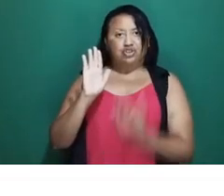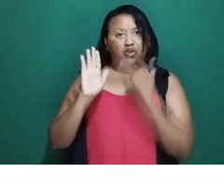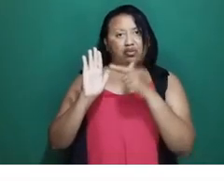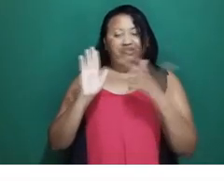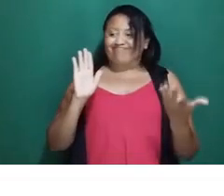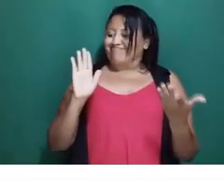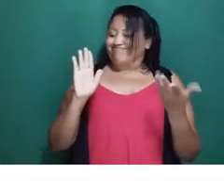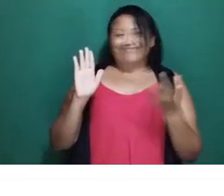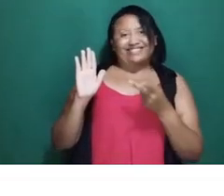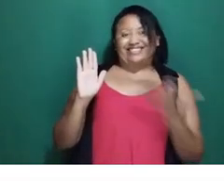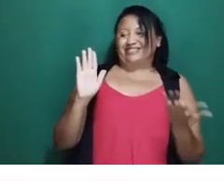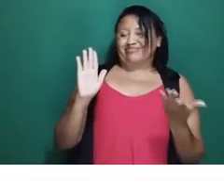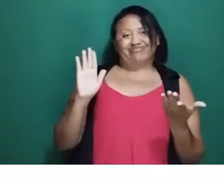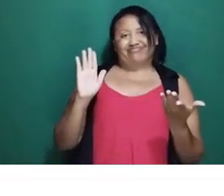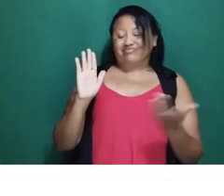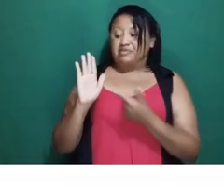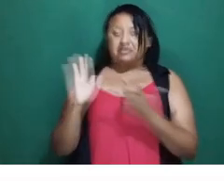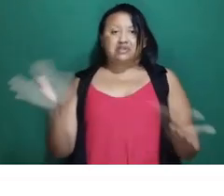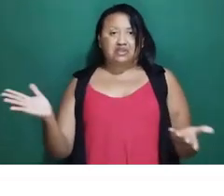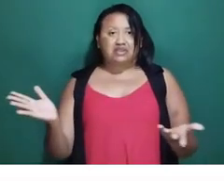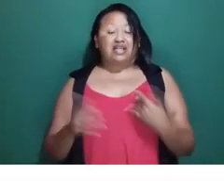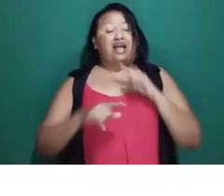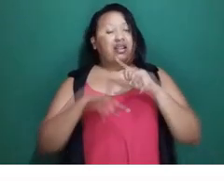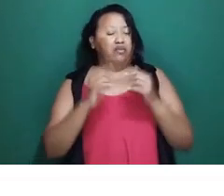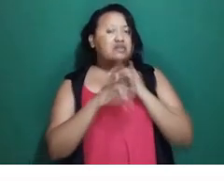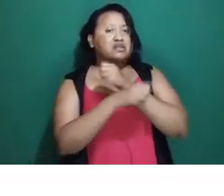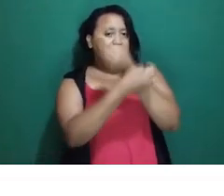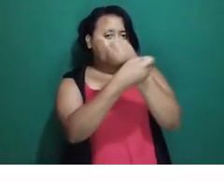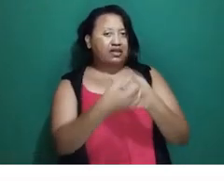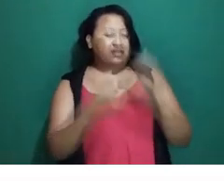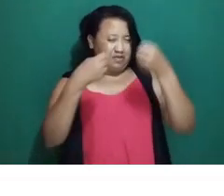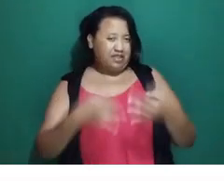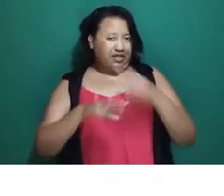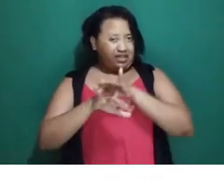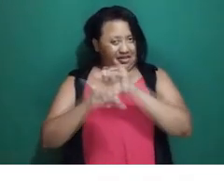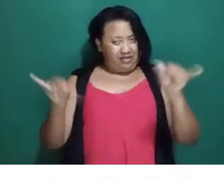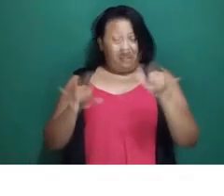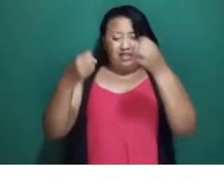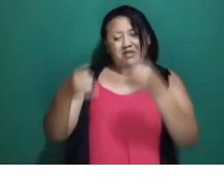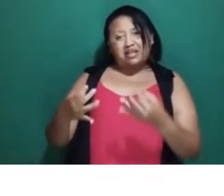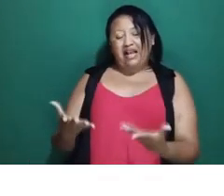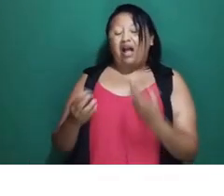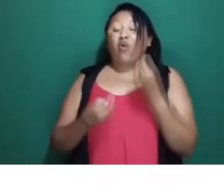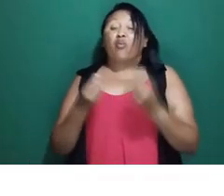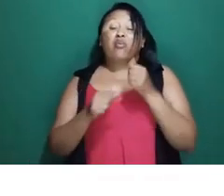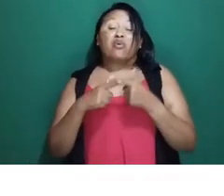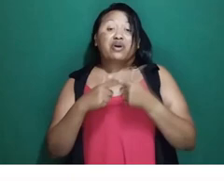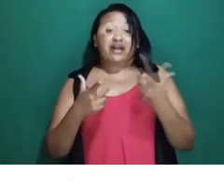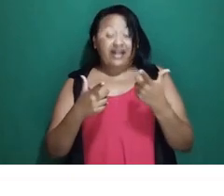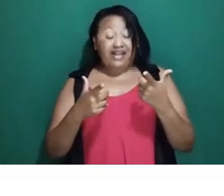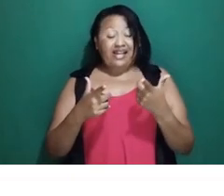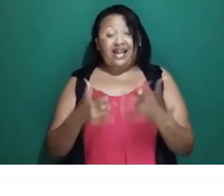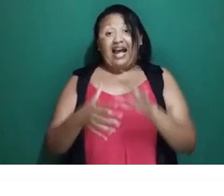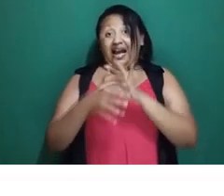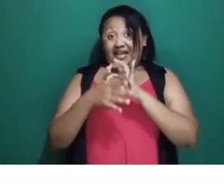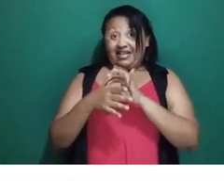vacilou após ser notificado para esclarecer a composição da linha MEC picanha pelo Procon São Paulo e